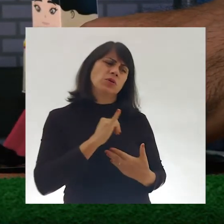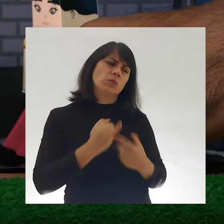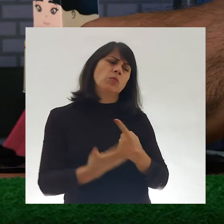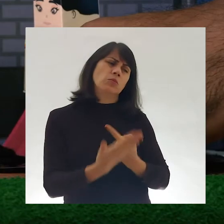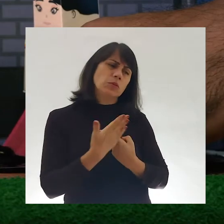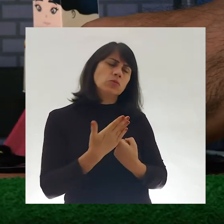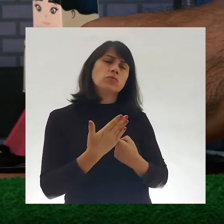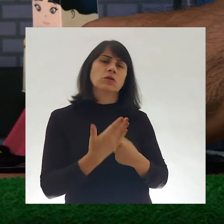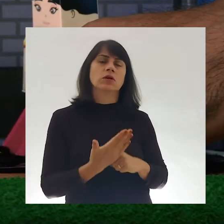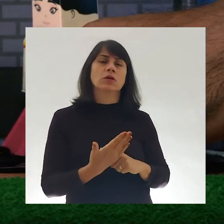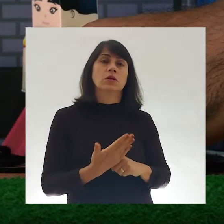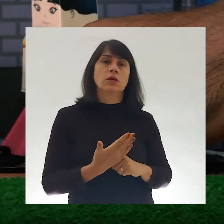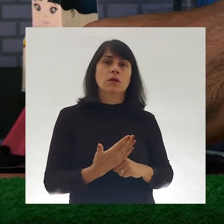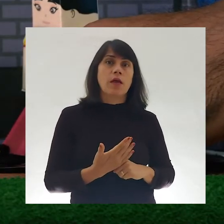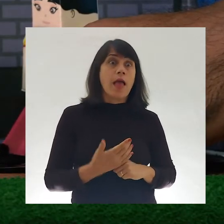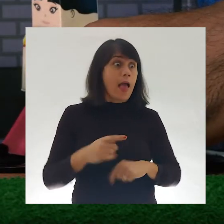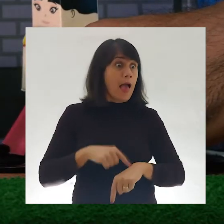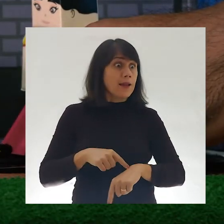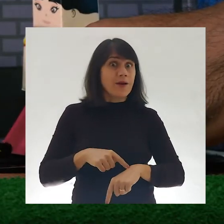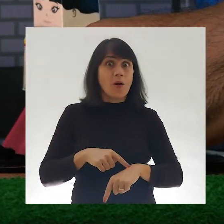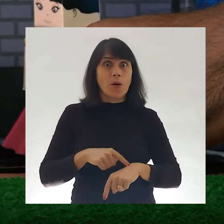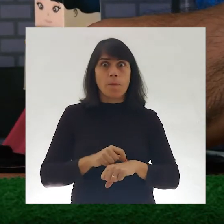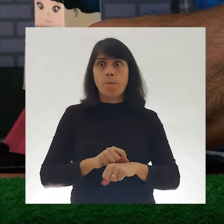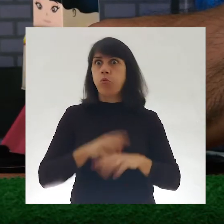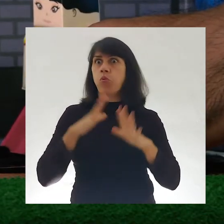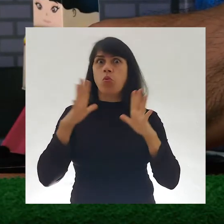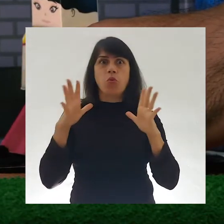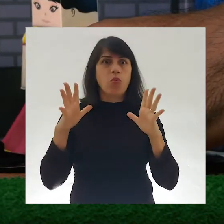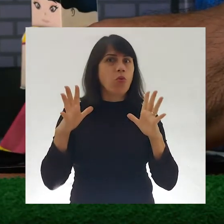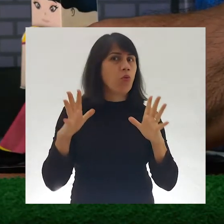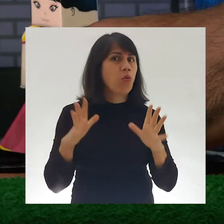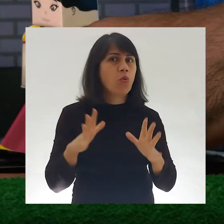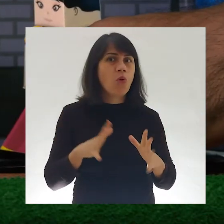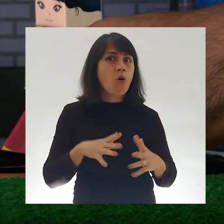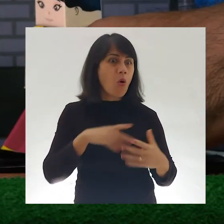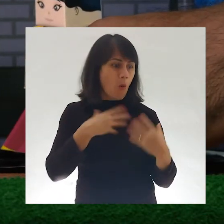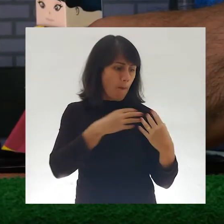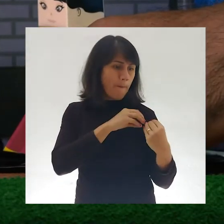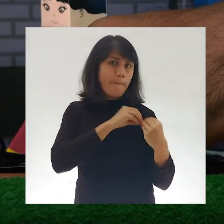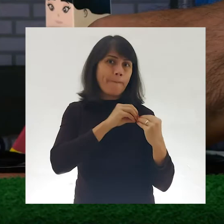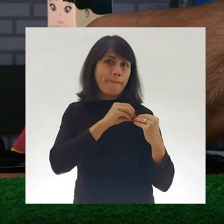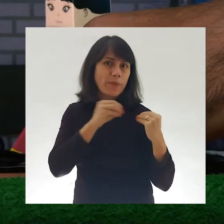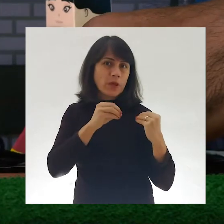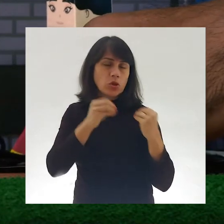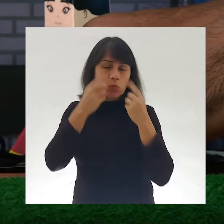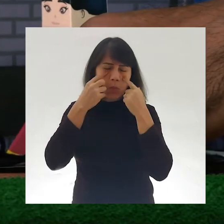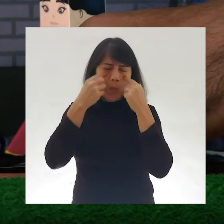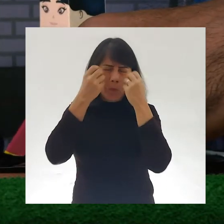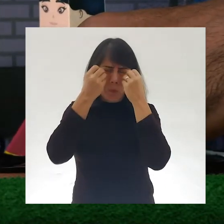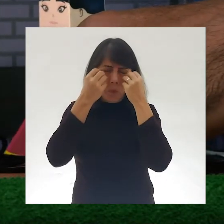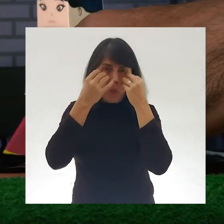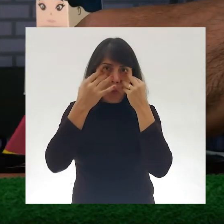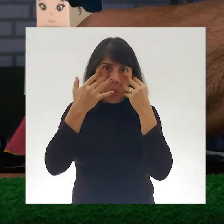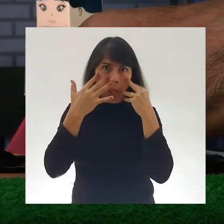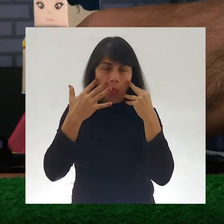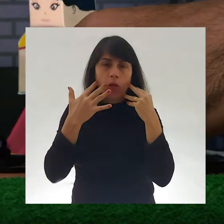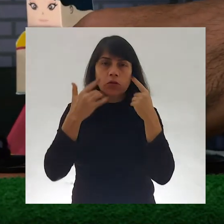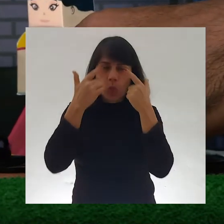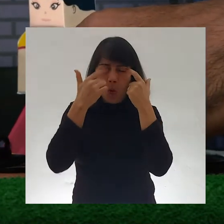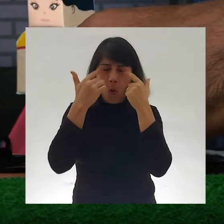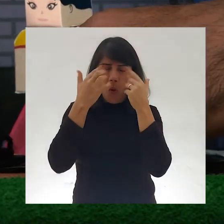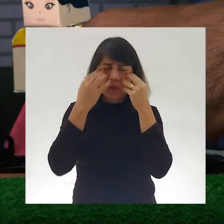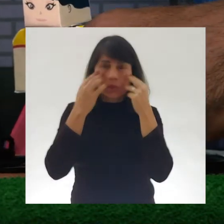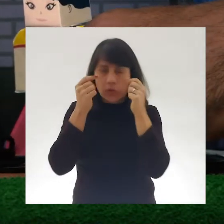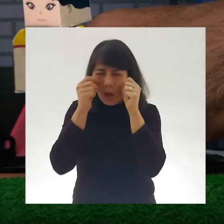ajudar." Nesse momento, um pequeno pedaço de piche escorre dos olhos de Raícha,